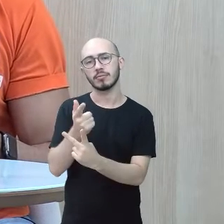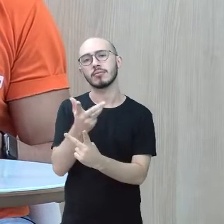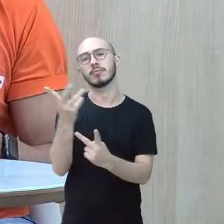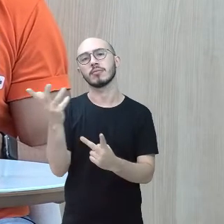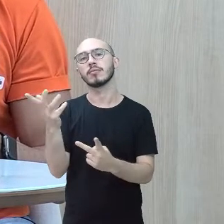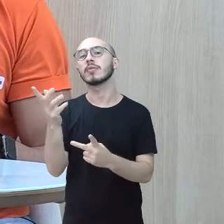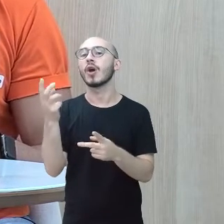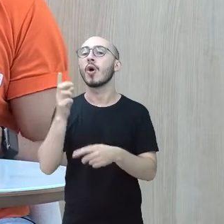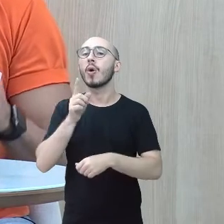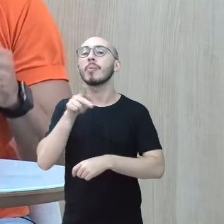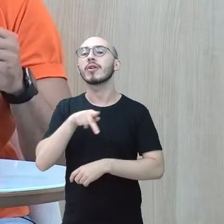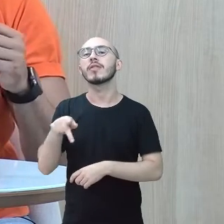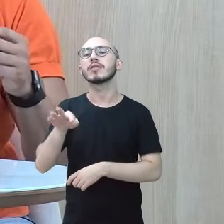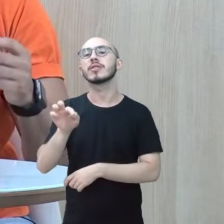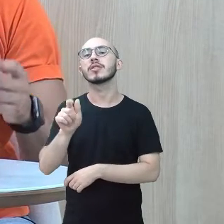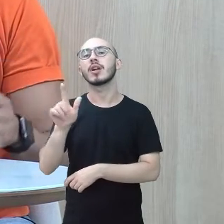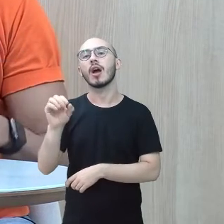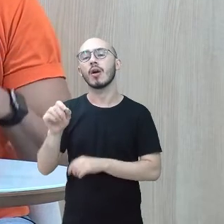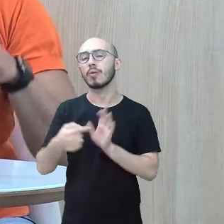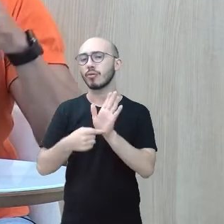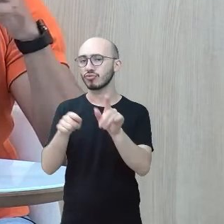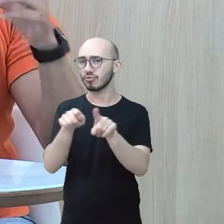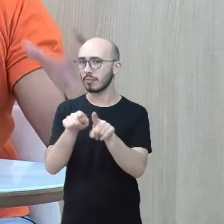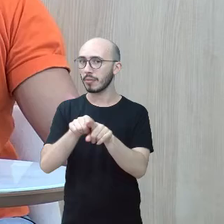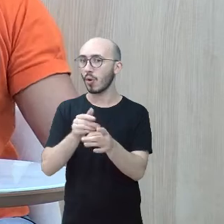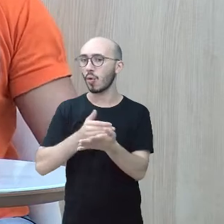colocou lá no começo. Ele colocou o número